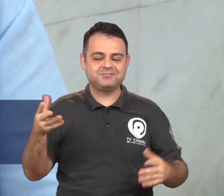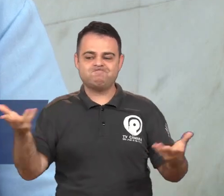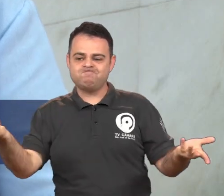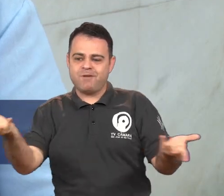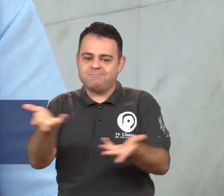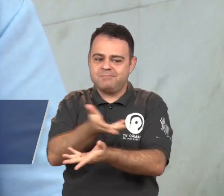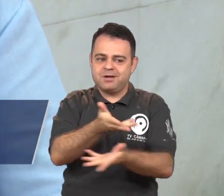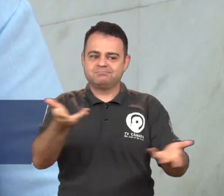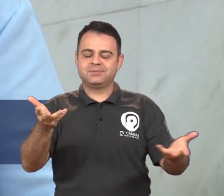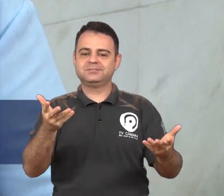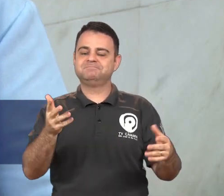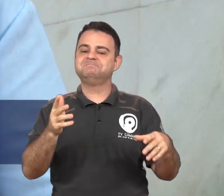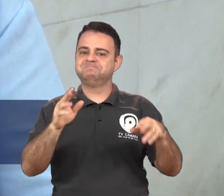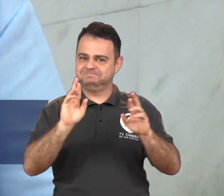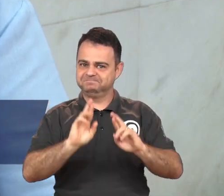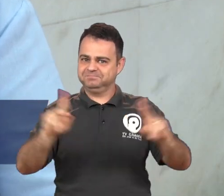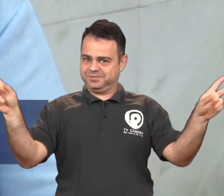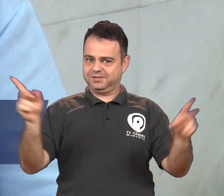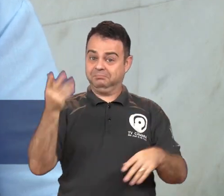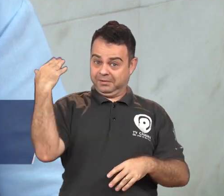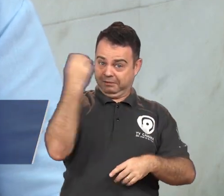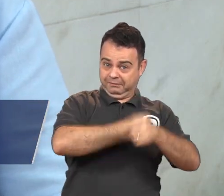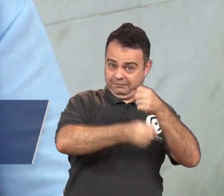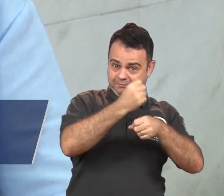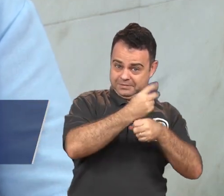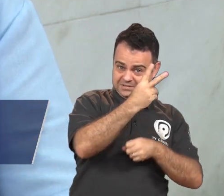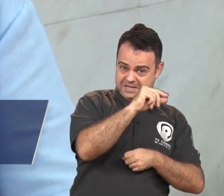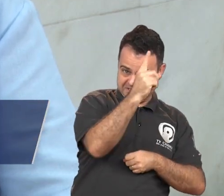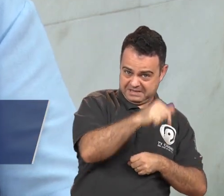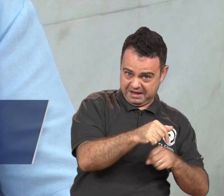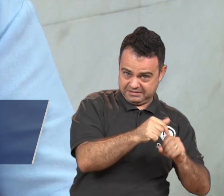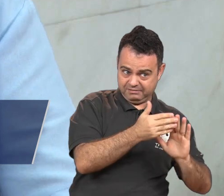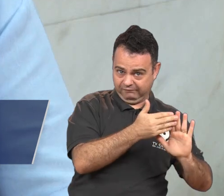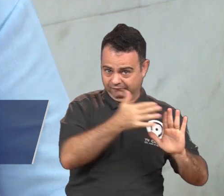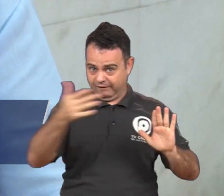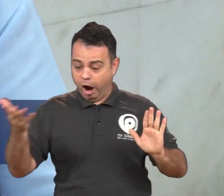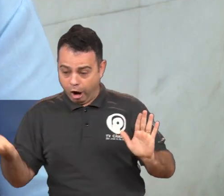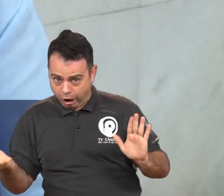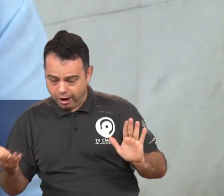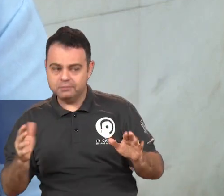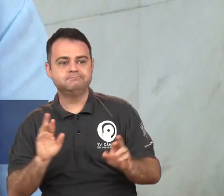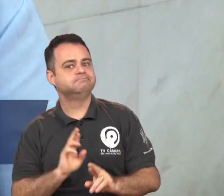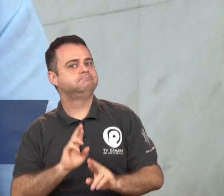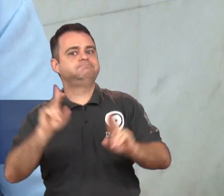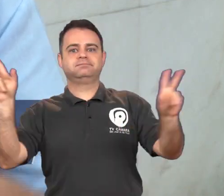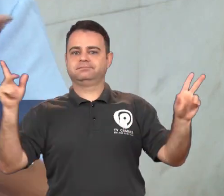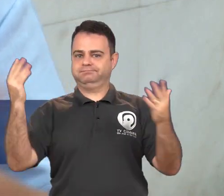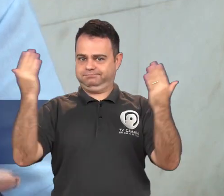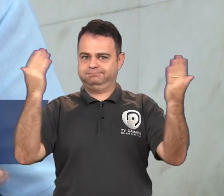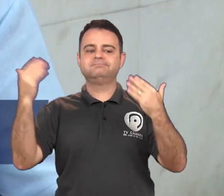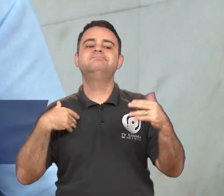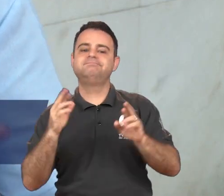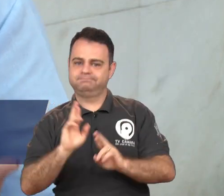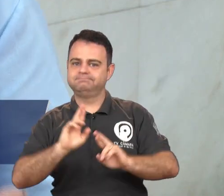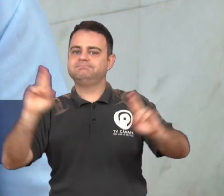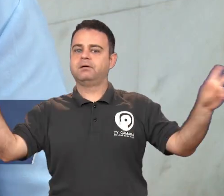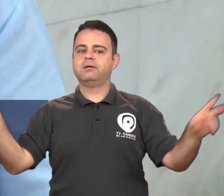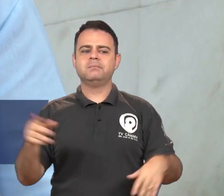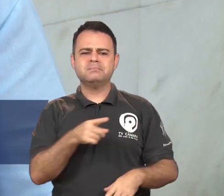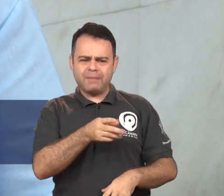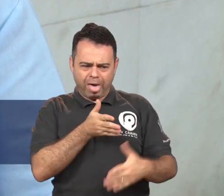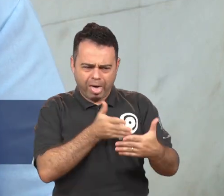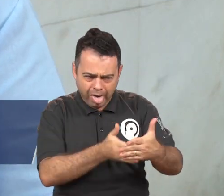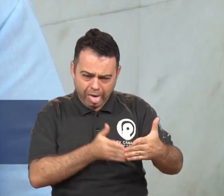dinâmica assim diferenciada de 2017. Isso eu vejo. E outra dificuldade, não que seja